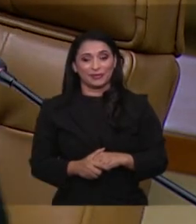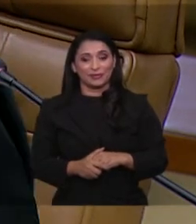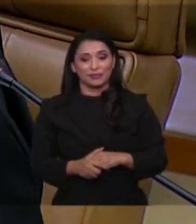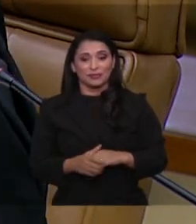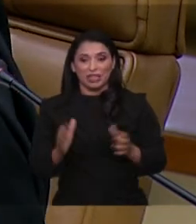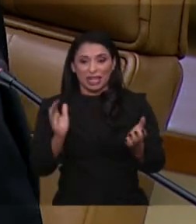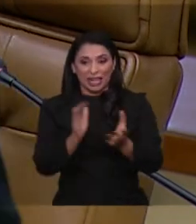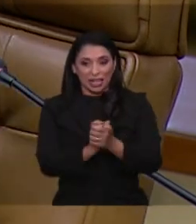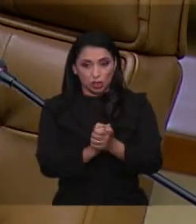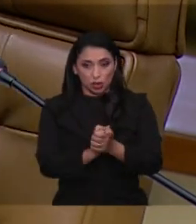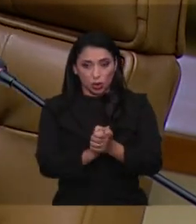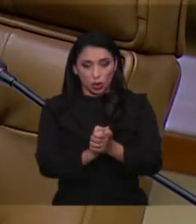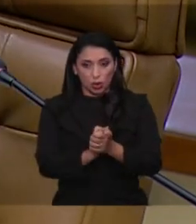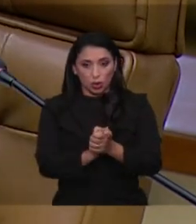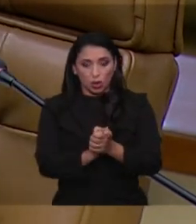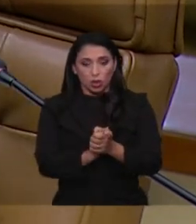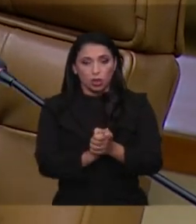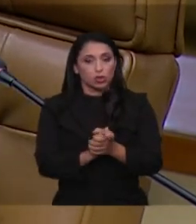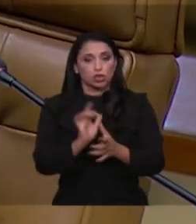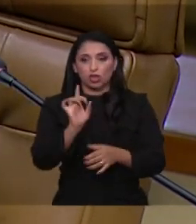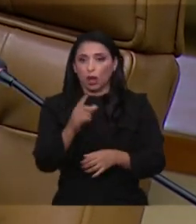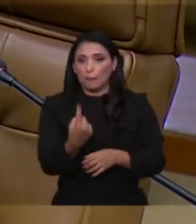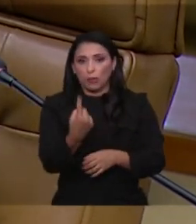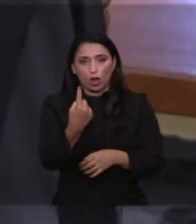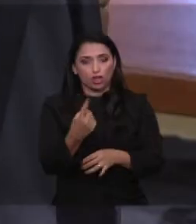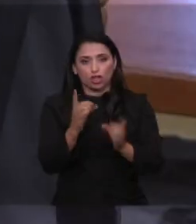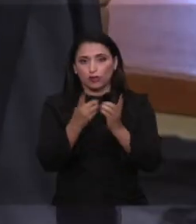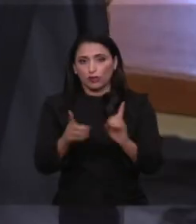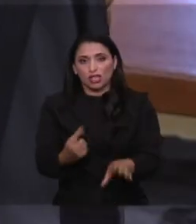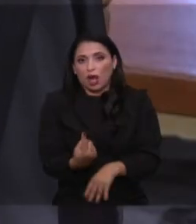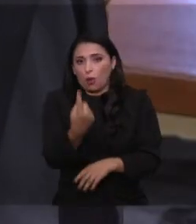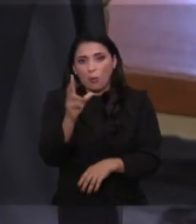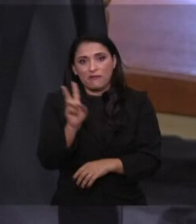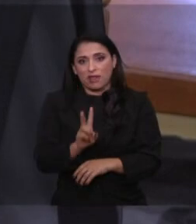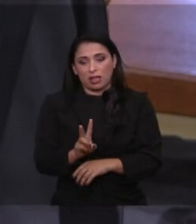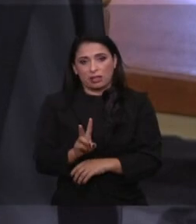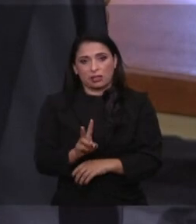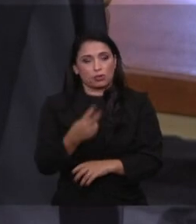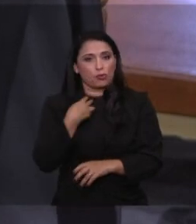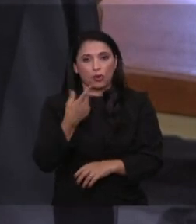Casou mais de uma vez, só tem direito a um divórcio. Não, mesmo. Não. Né?